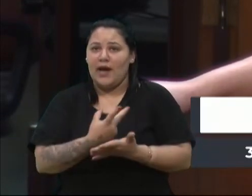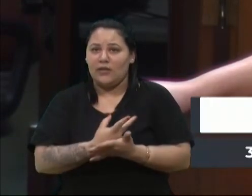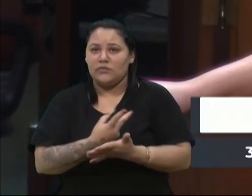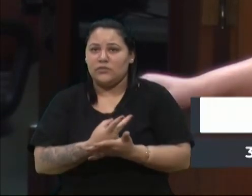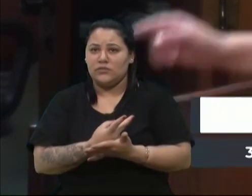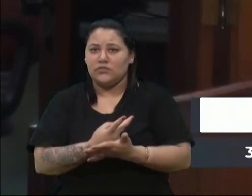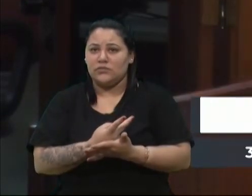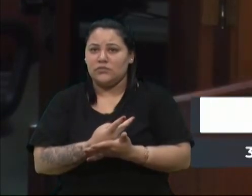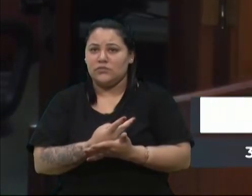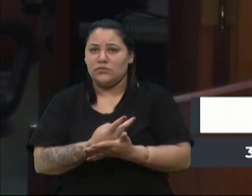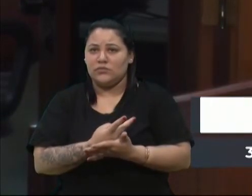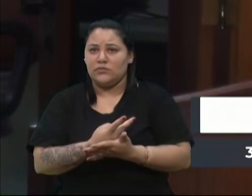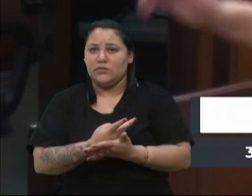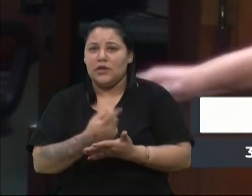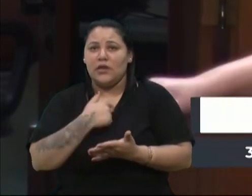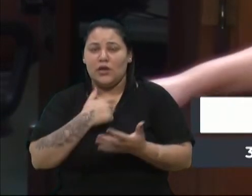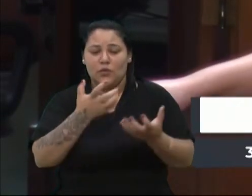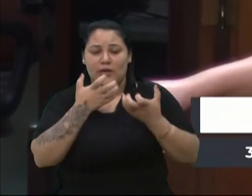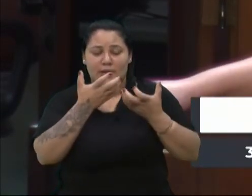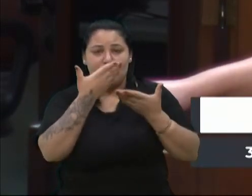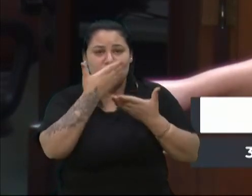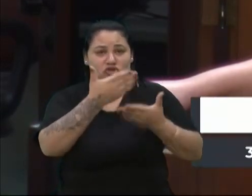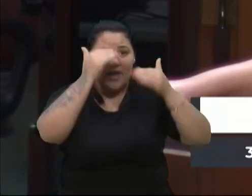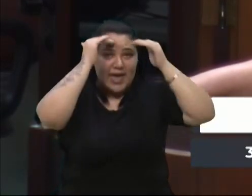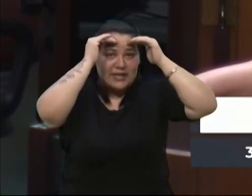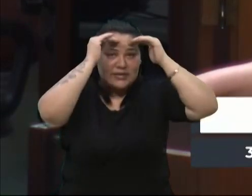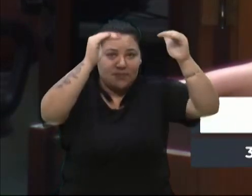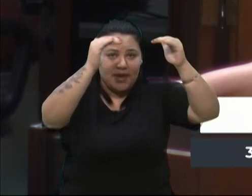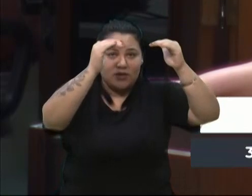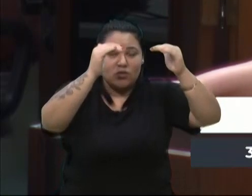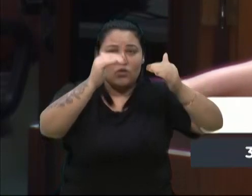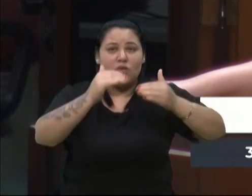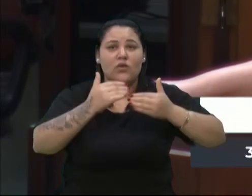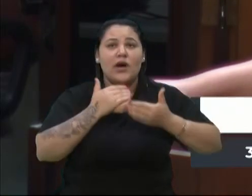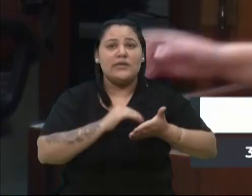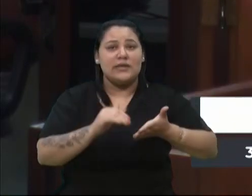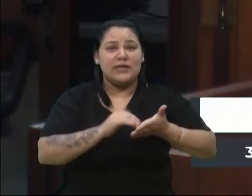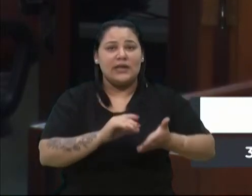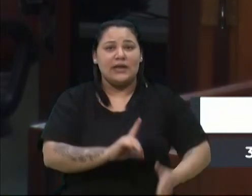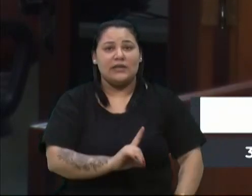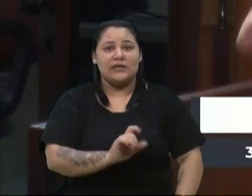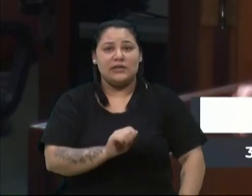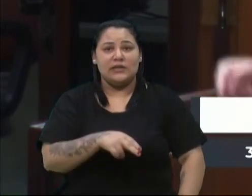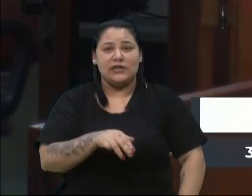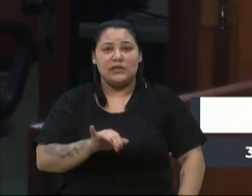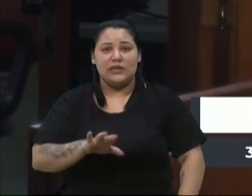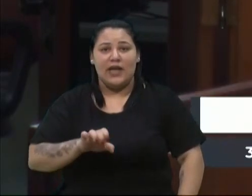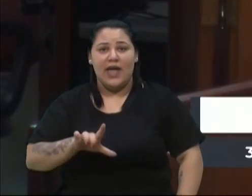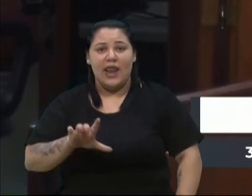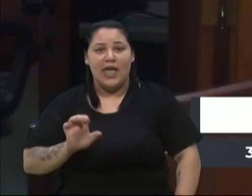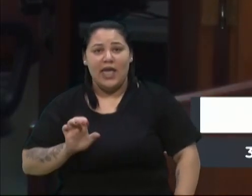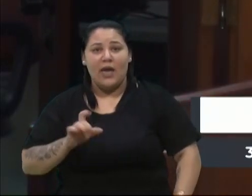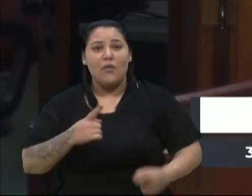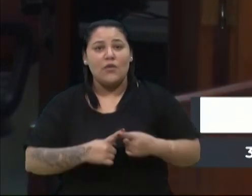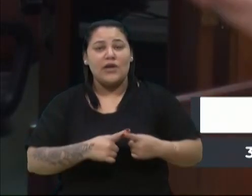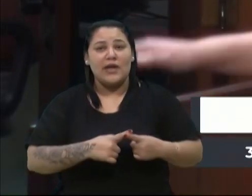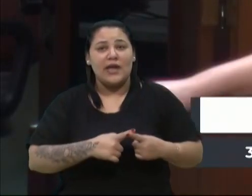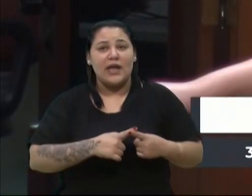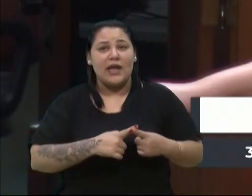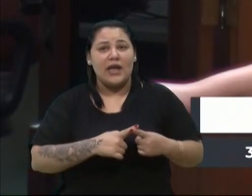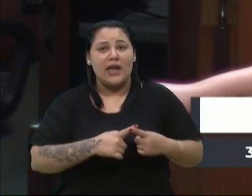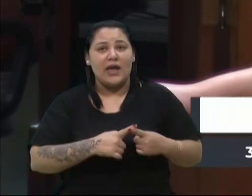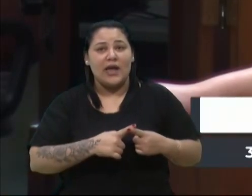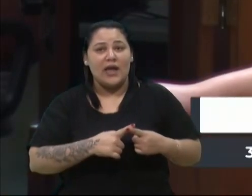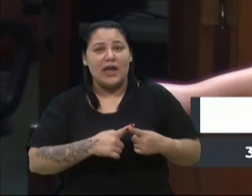eu gostaria de pedir respeito à secretária Daniele, pois esse desrespeito não foi apenas a minha